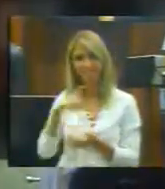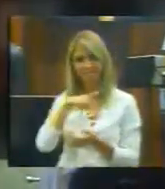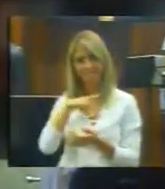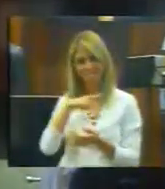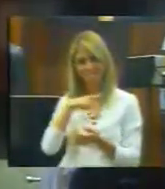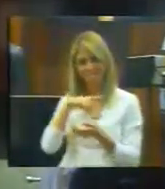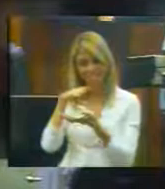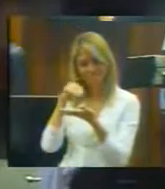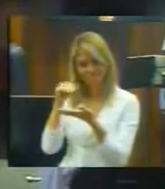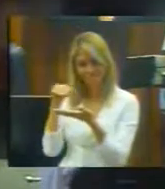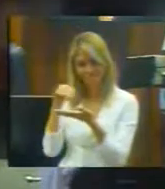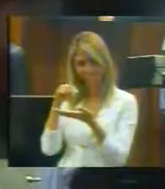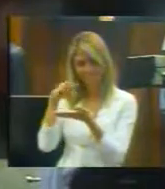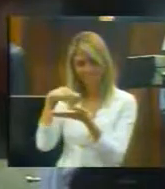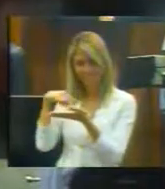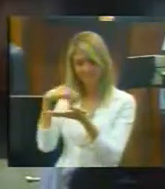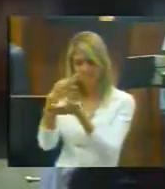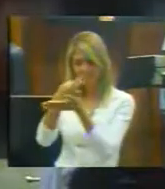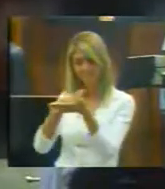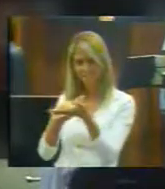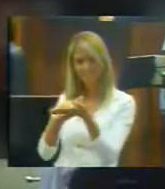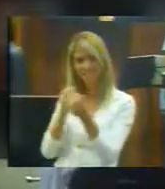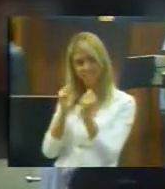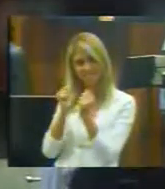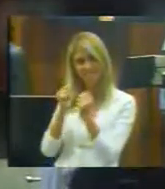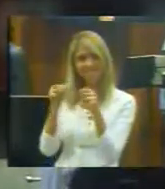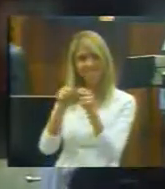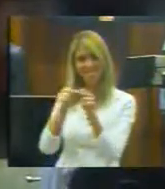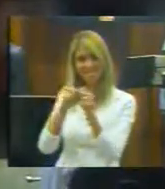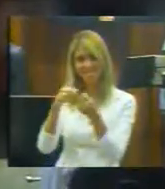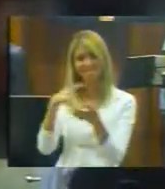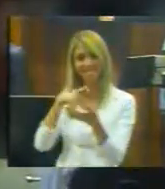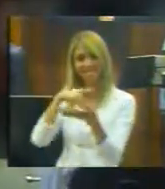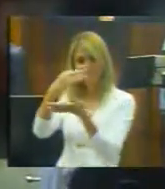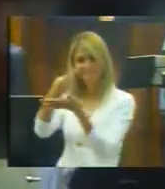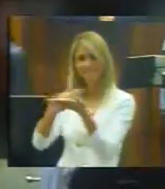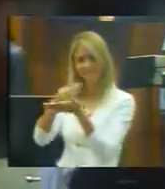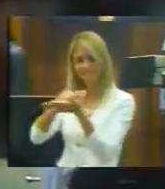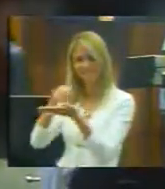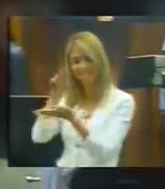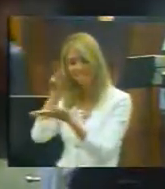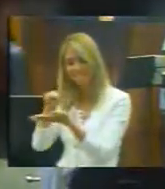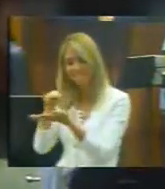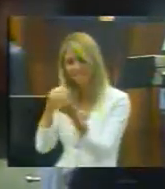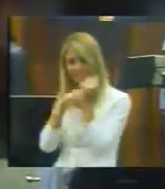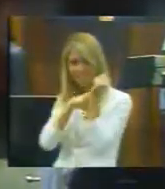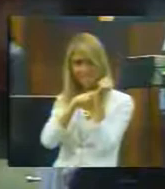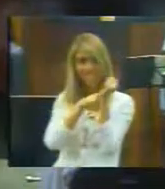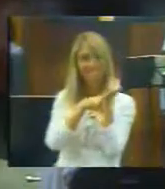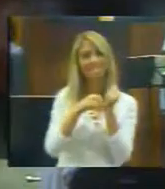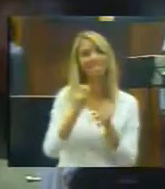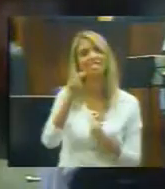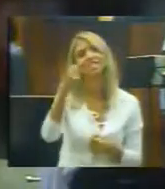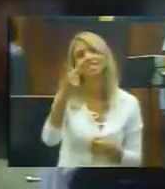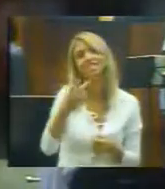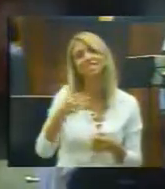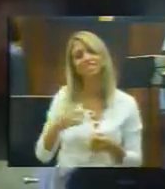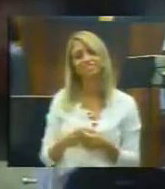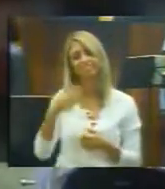para vocês tocarem e continuar a sessão. Muito obrigado a